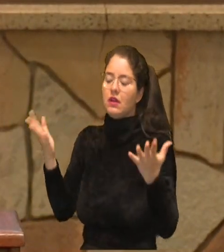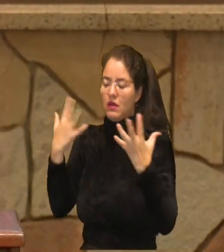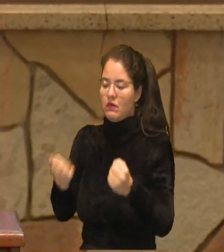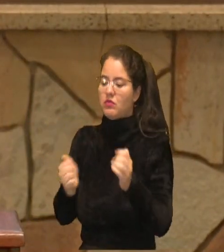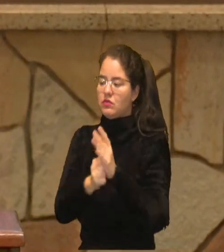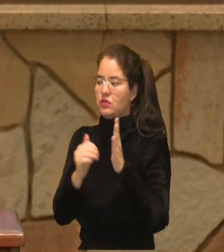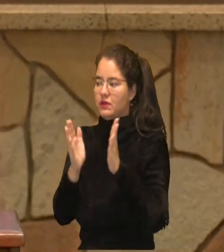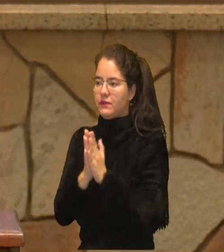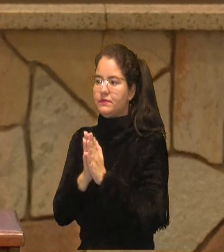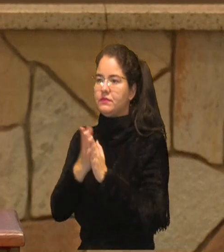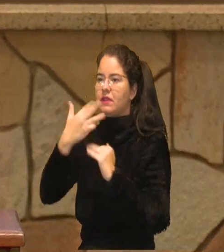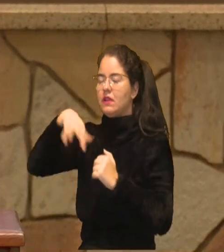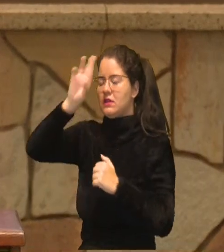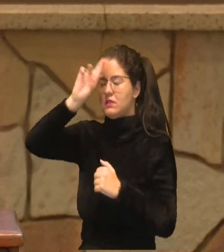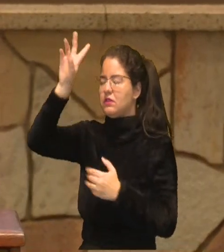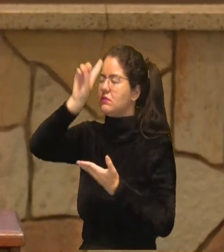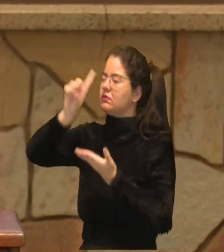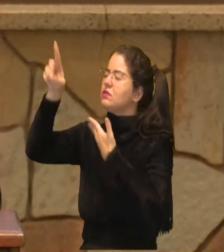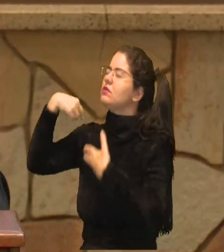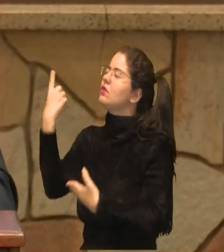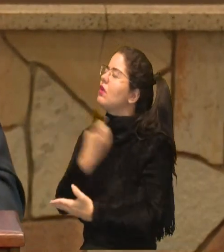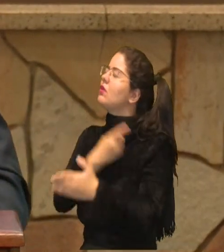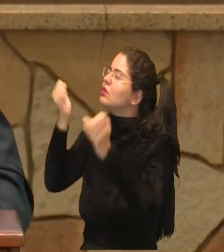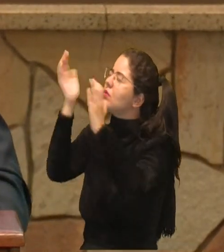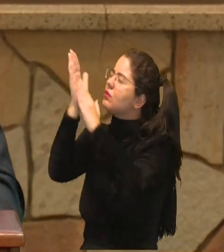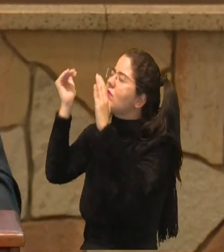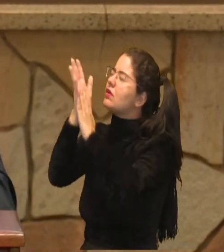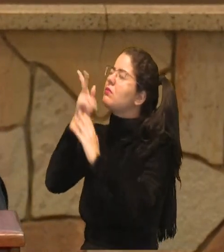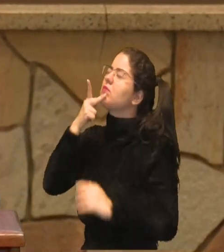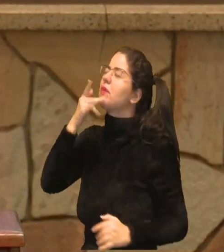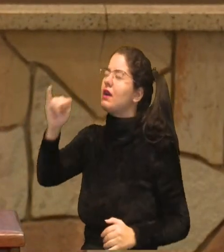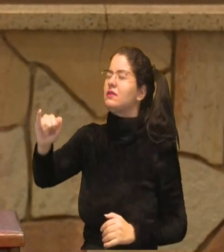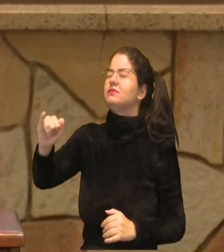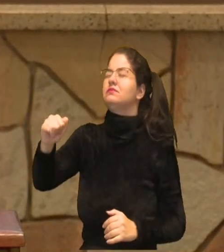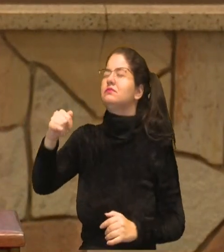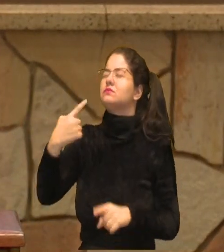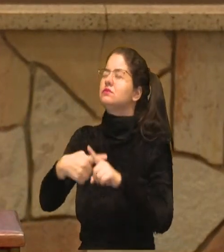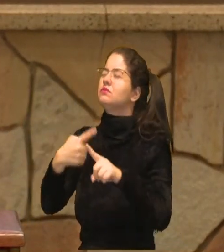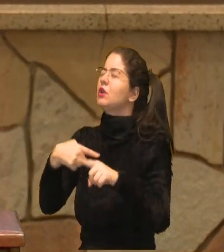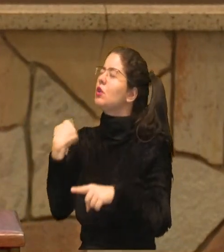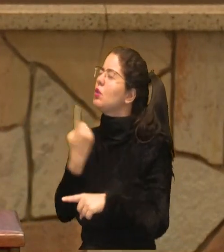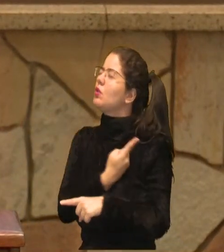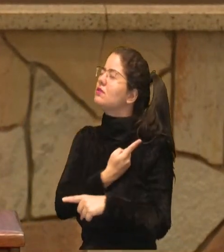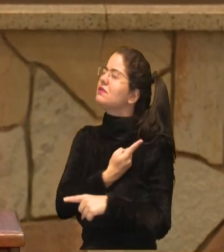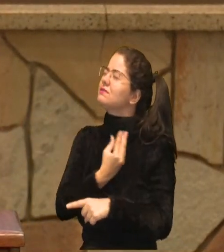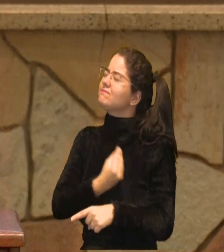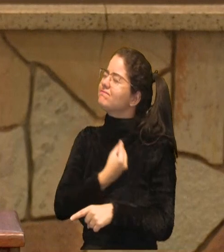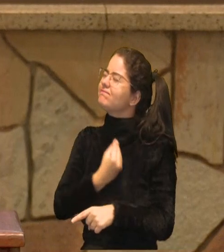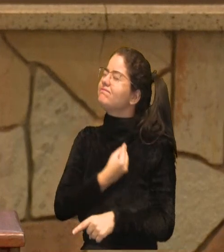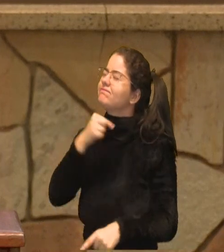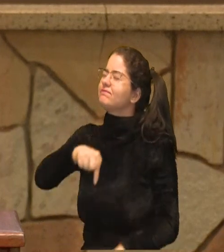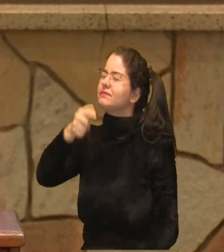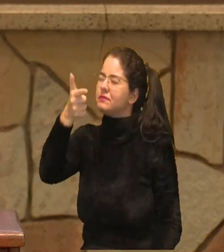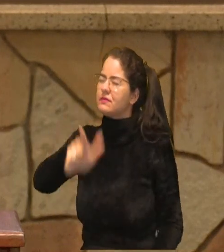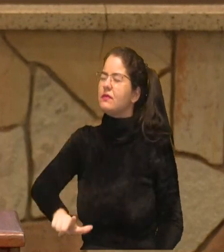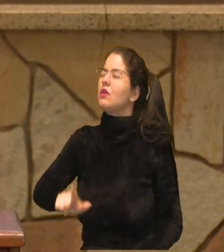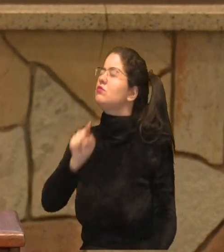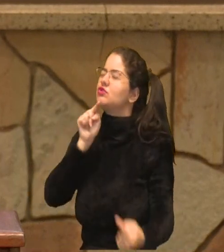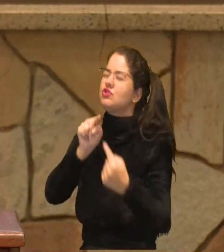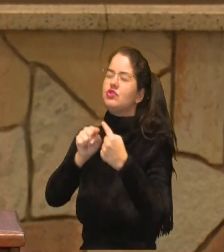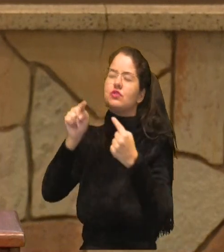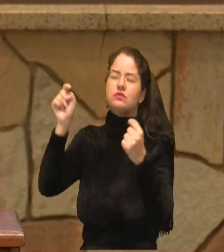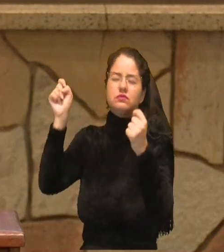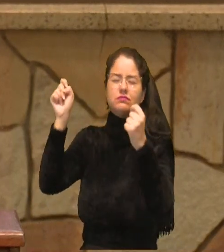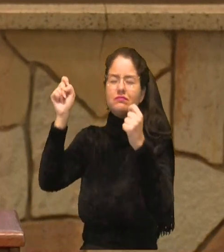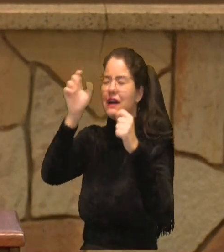orar. Senhor Deus, nós te louvamos, Pai. Estamos aqui mais uma vez, Senhor, para adorar o teu